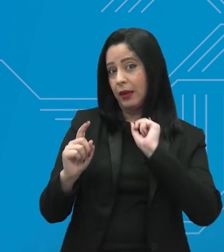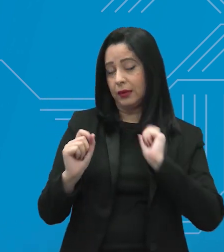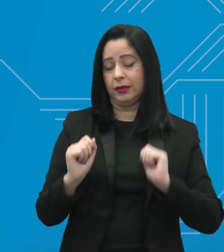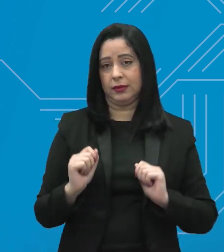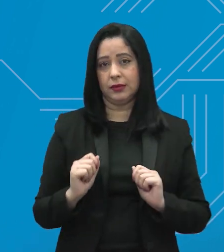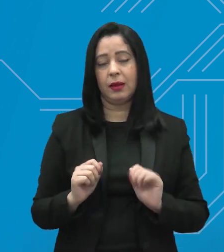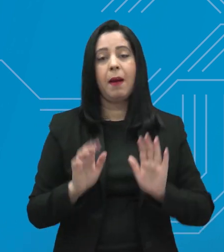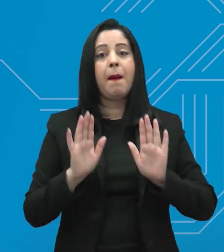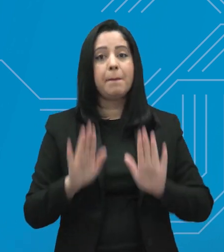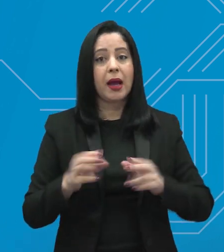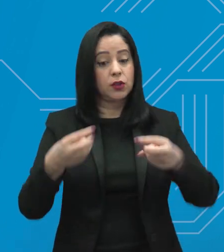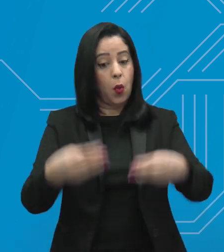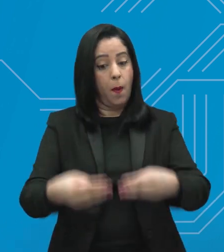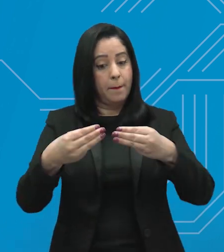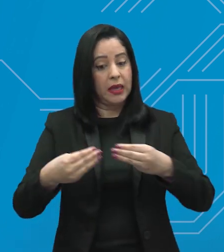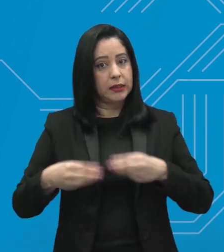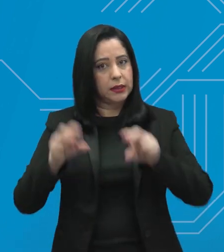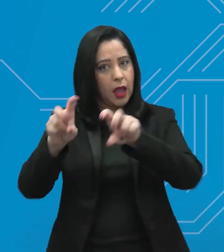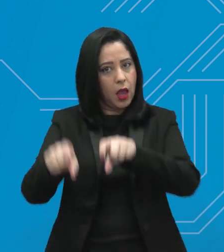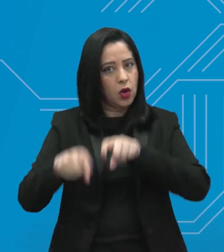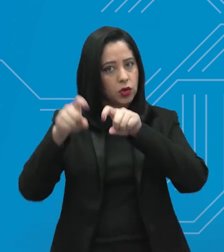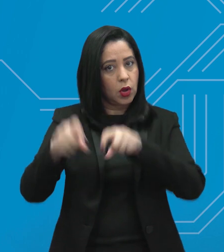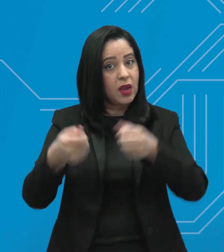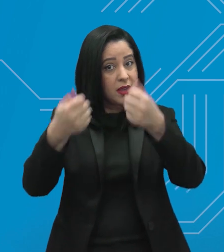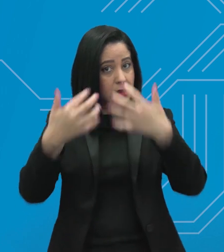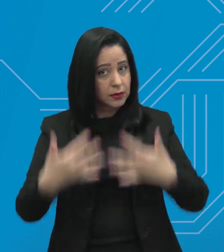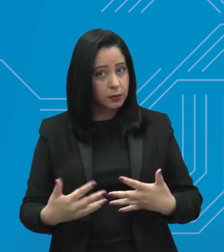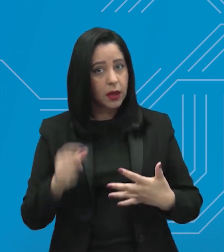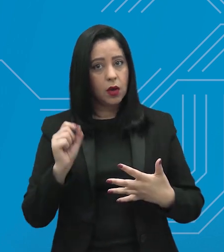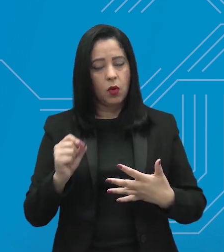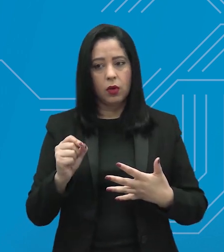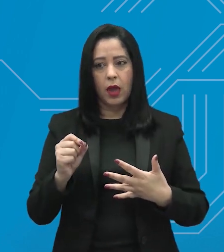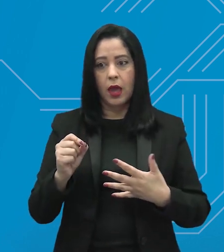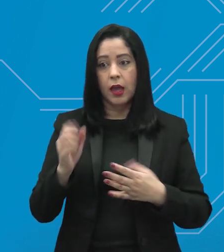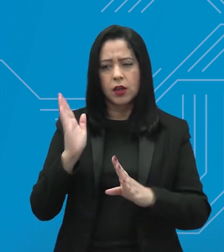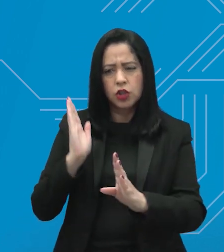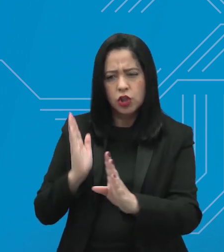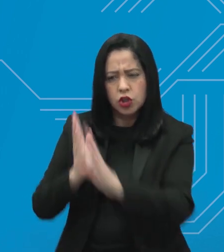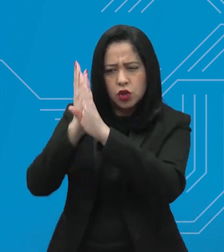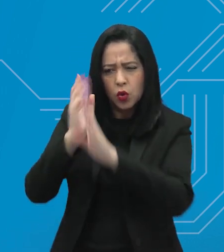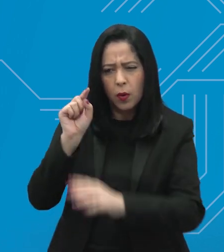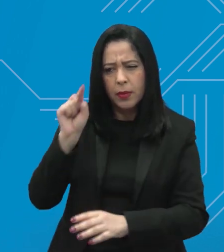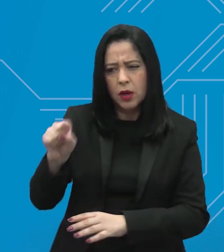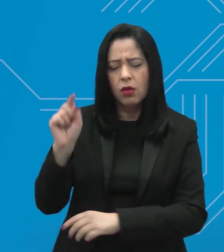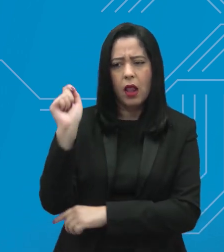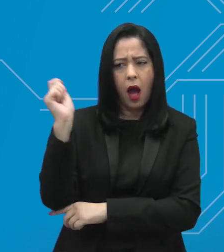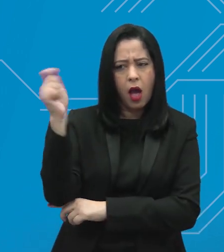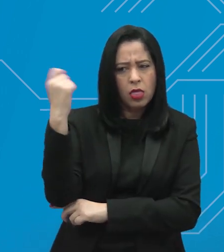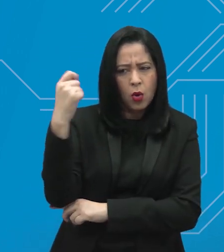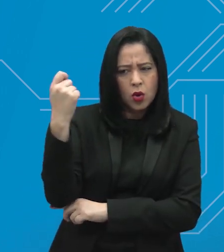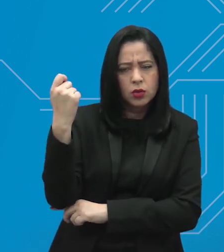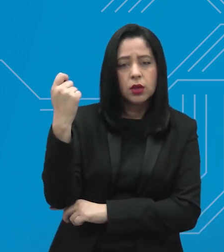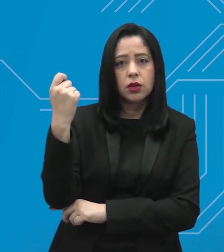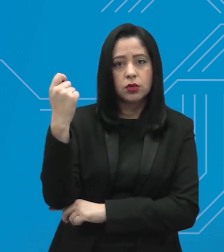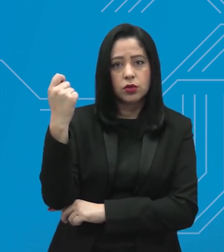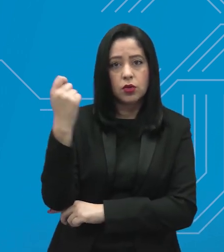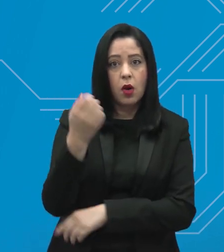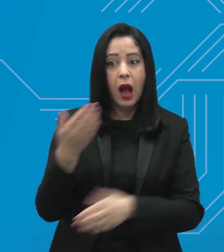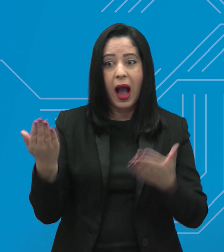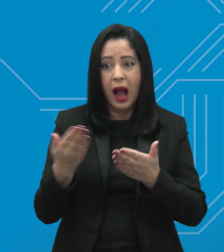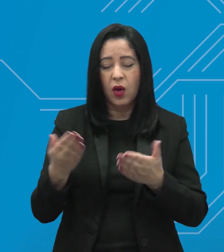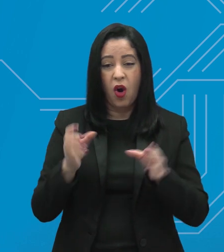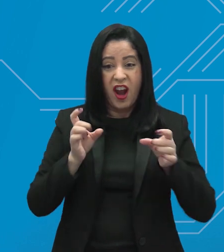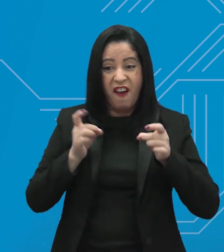Minas Gerais. De acordo com o Ministério da Agricultura, desde que o primeiro foco foi confirmado em uma granja no Rio Grande do